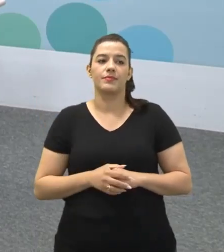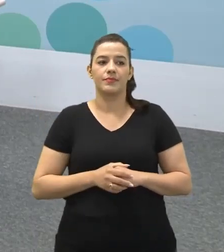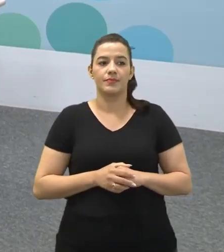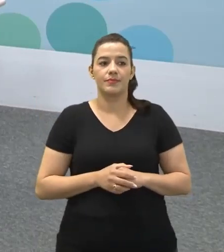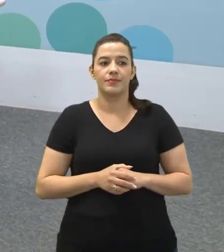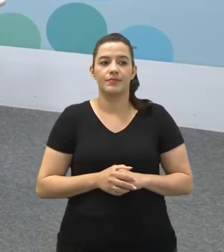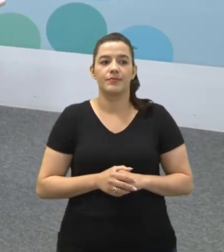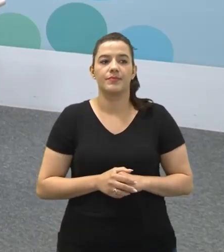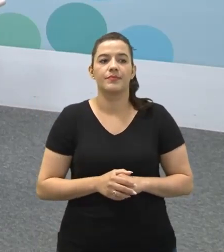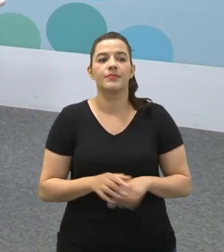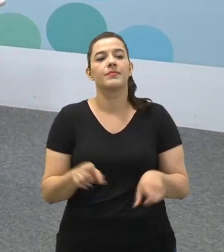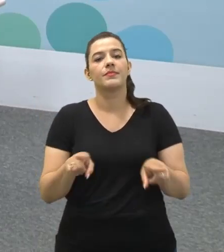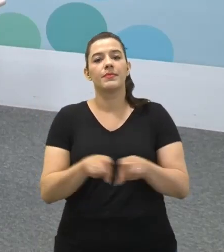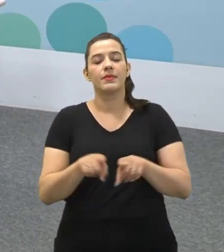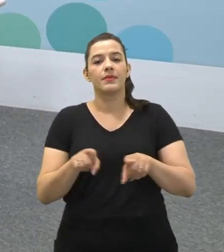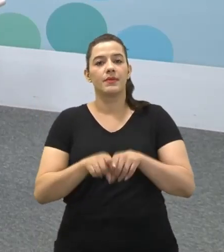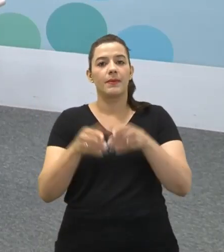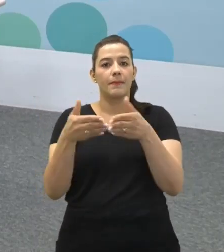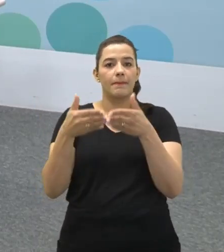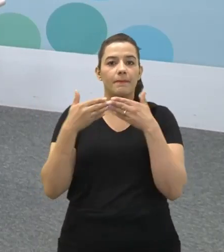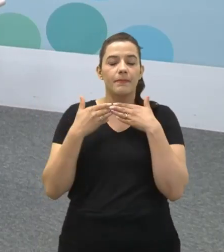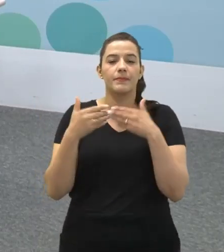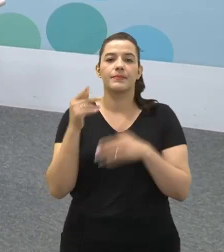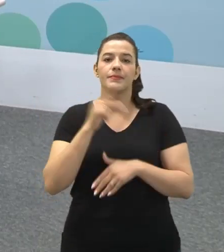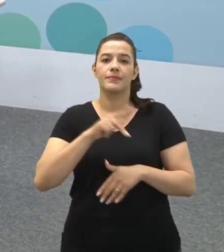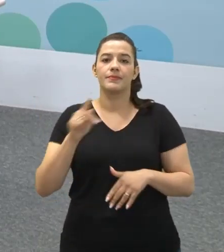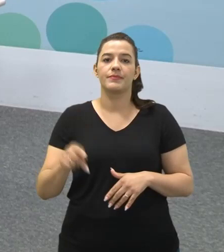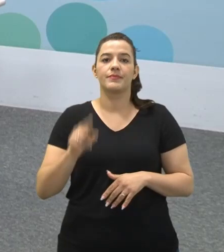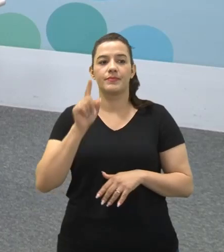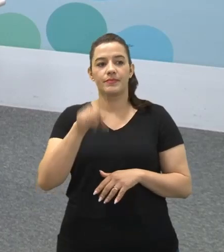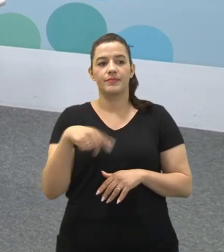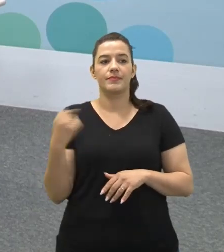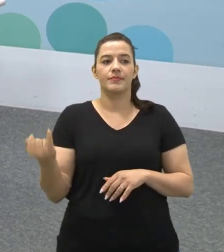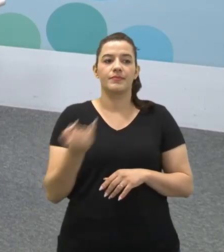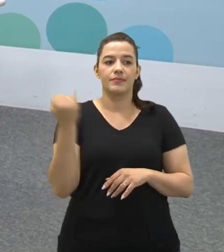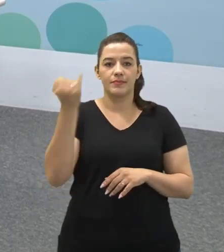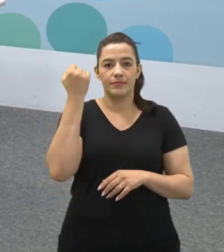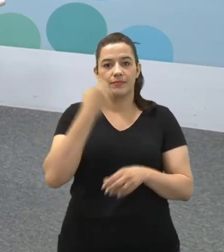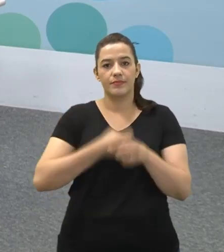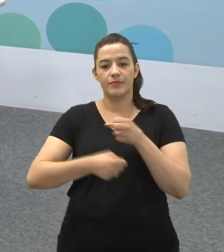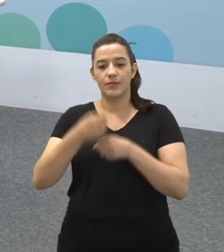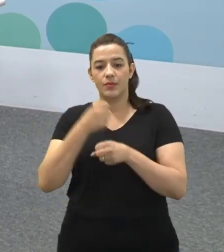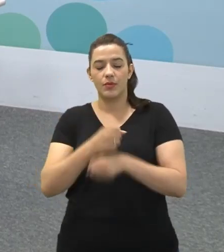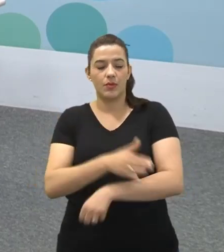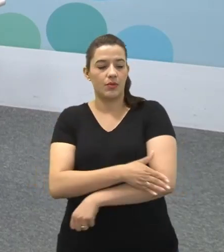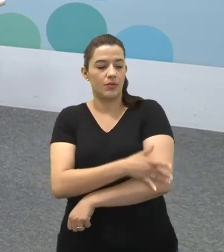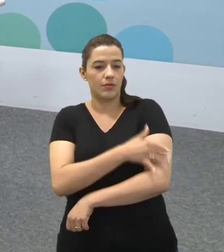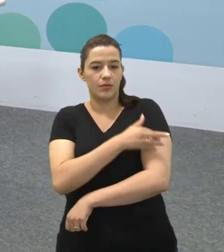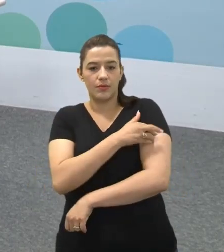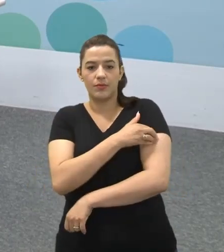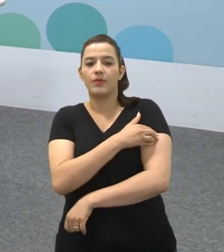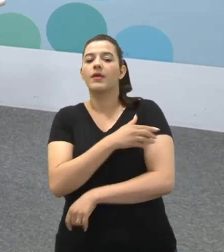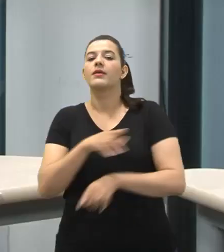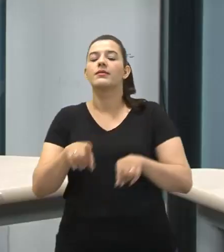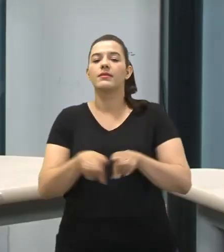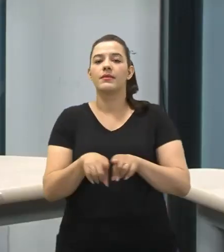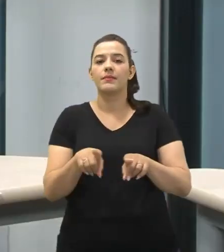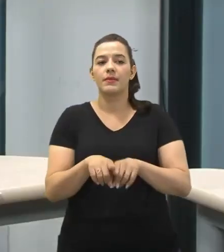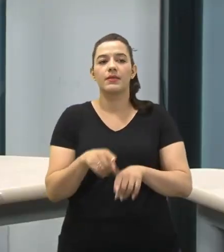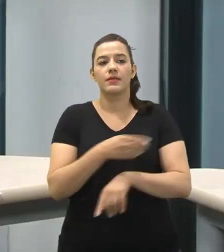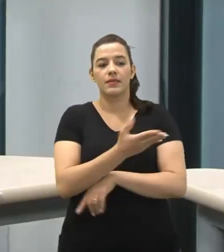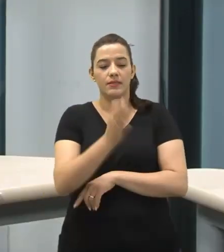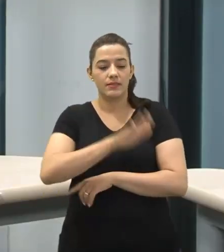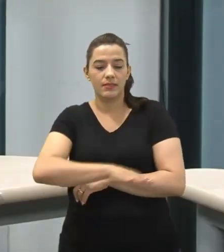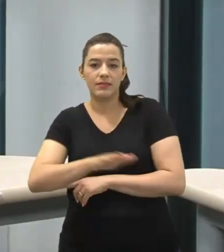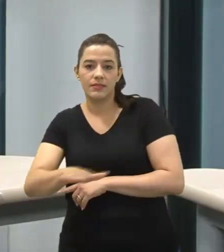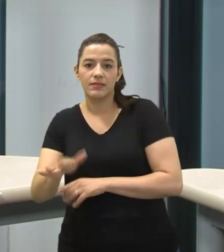Rafael isso eu gostaria até professor de comentar o quanto importante nos anos iniciais né a partir dos anos iniciais que as